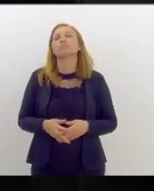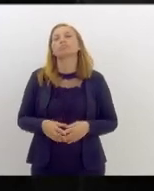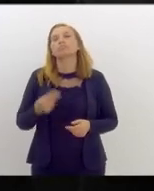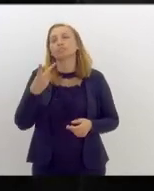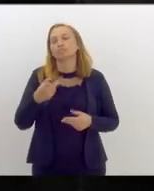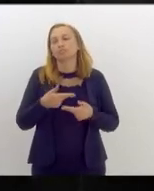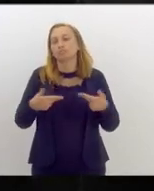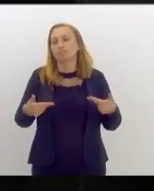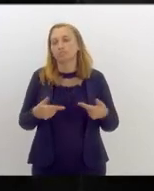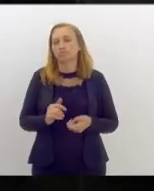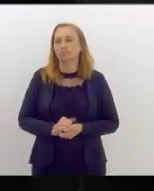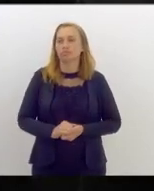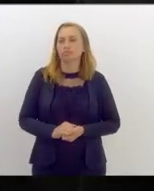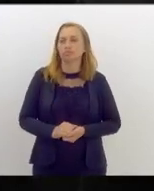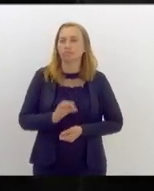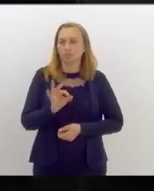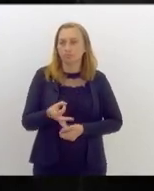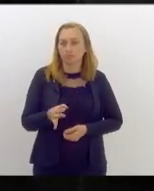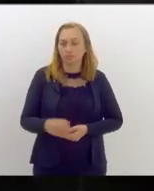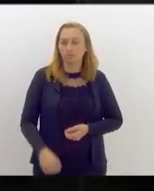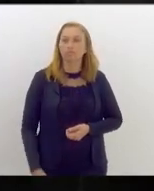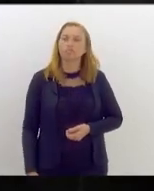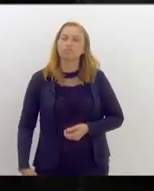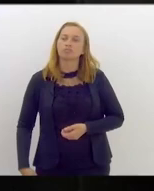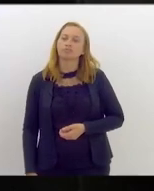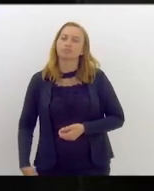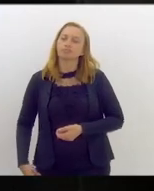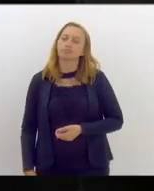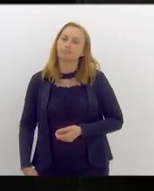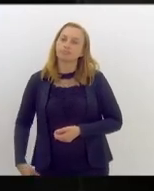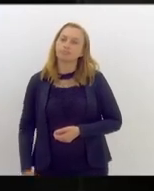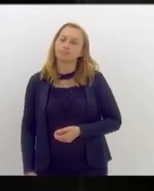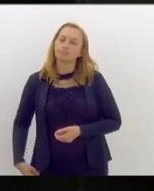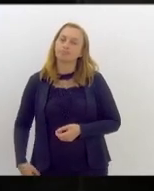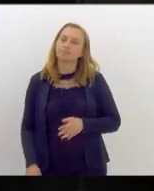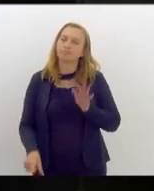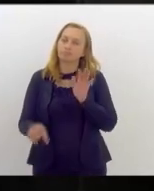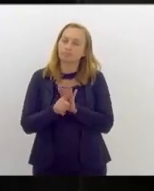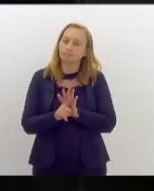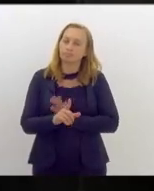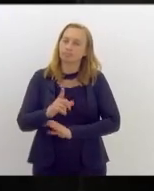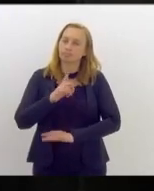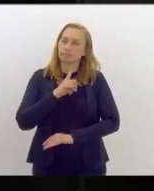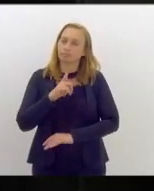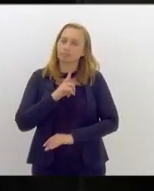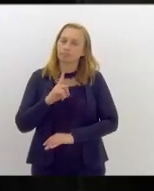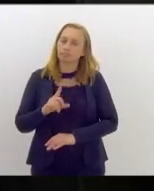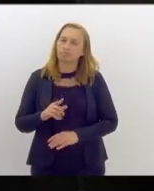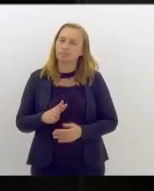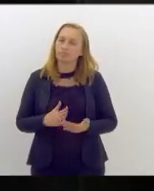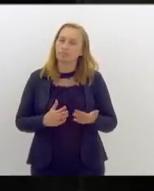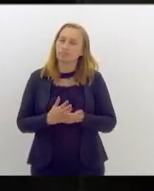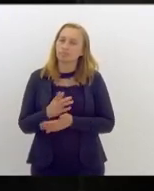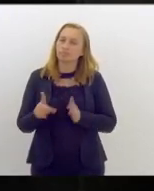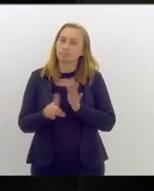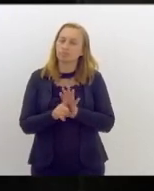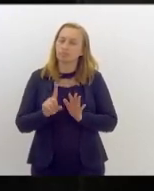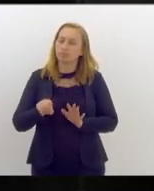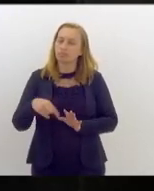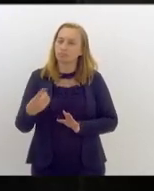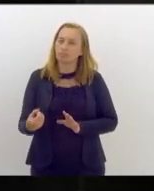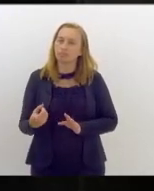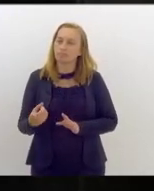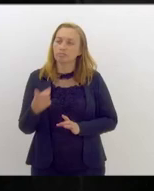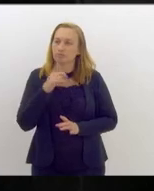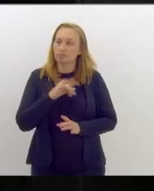coisas diferentes são duas coisas devidas ao servidor uma já garantida em lei e outra que nós estamos transformar em lei nas nos próximos dias nas